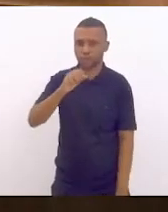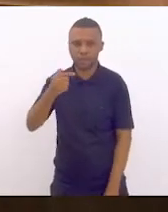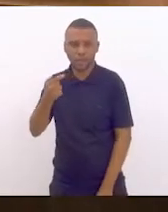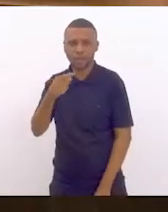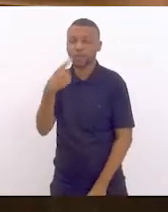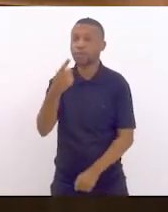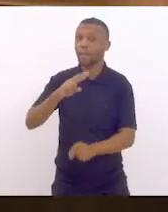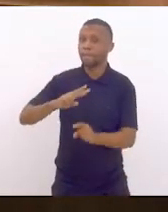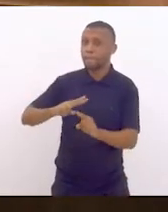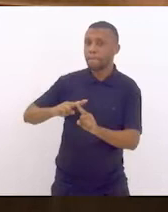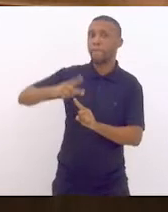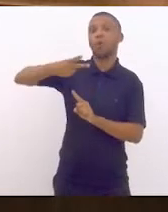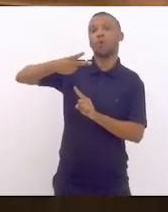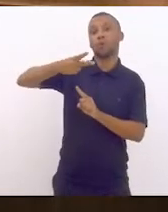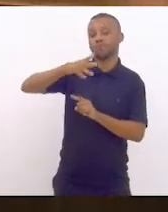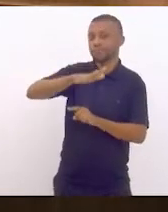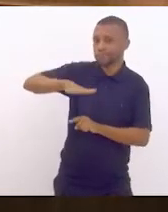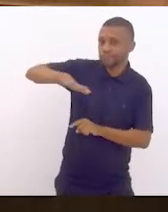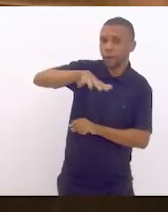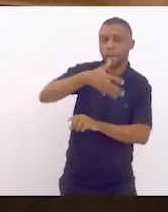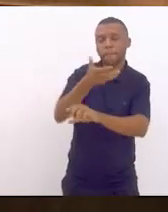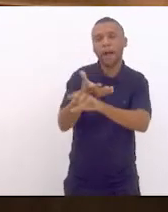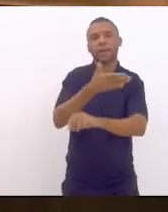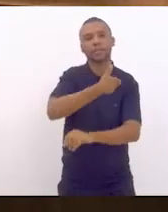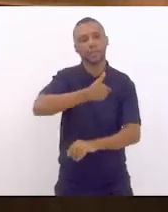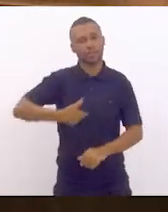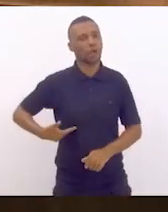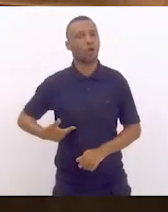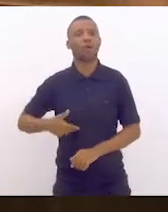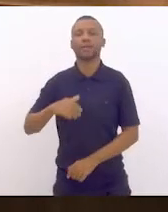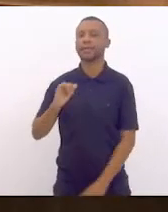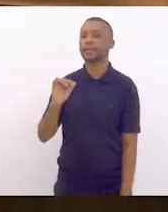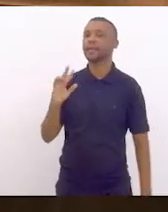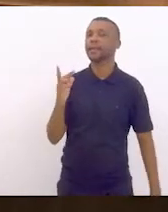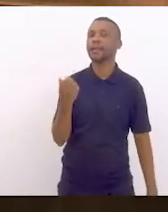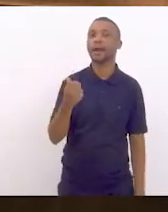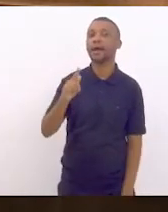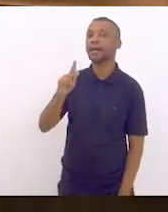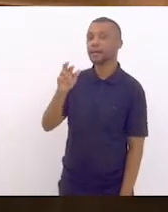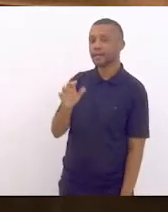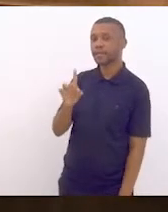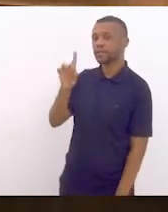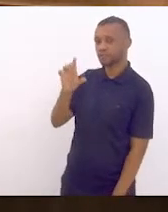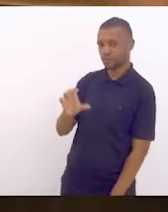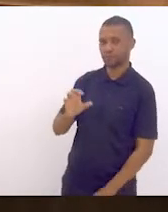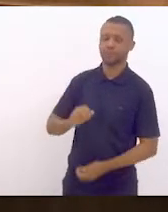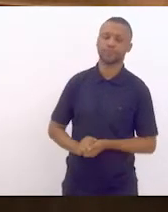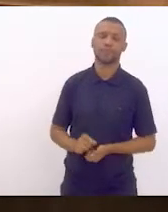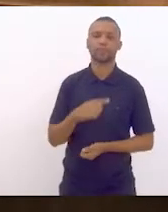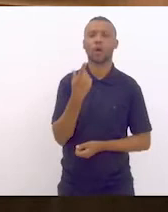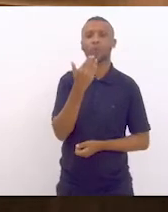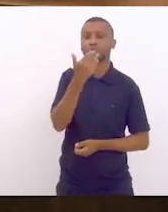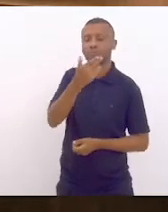duplicamos o Parque Estadual da Ilha Grande. Nós duplicamos. E aí,